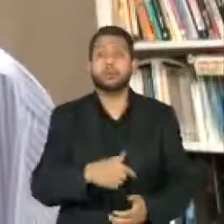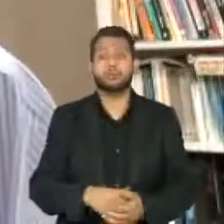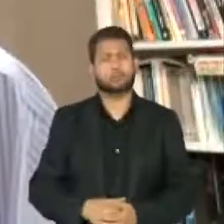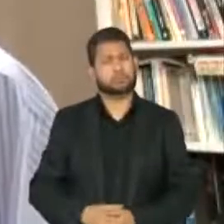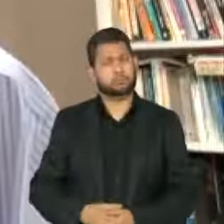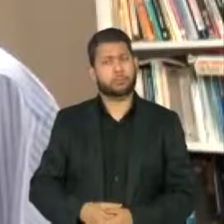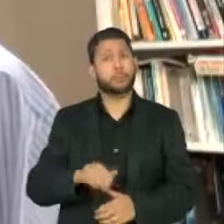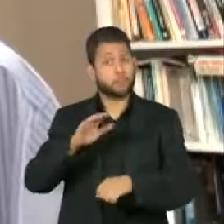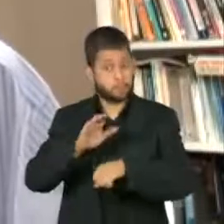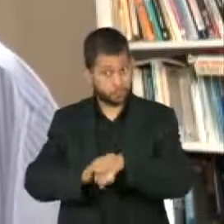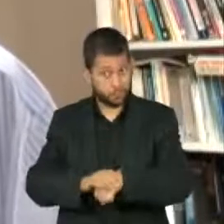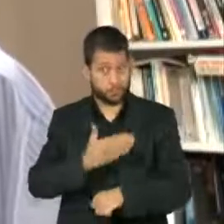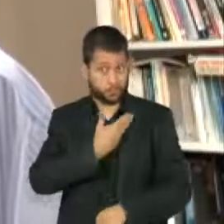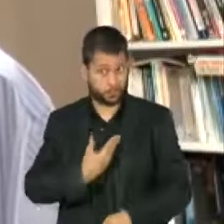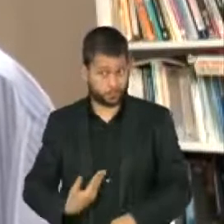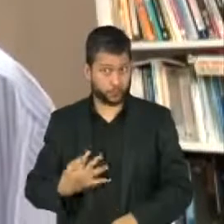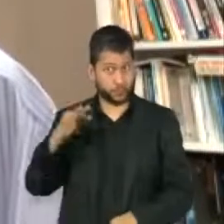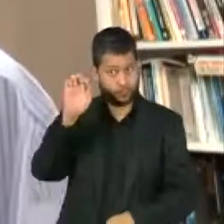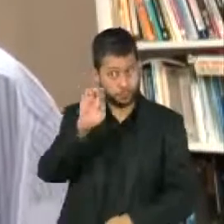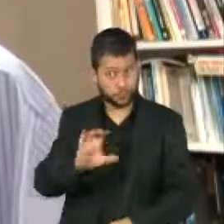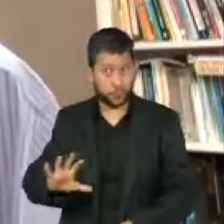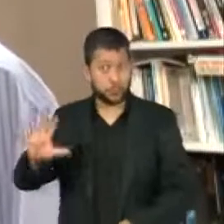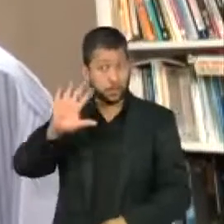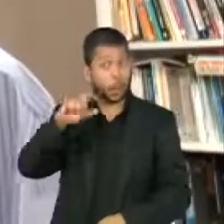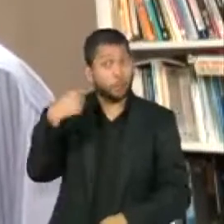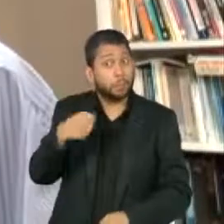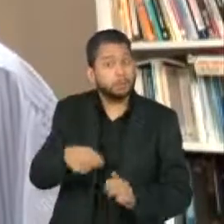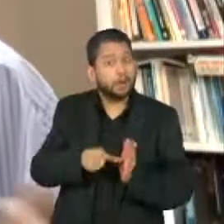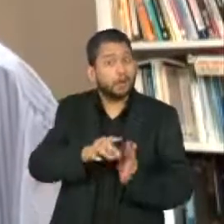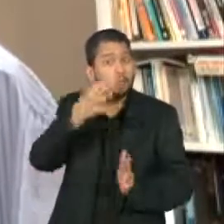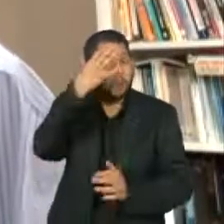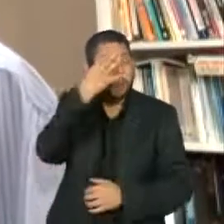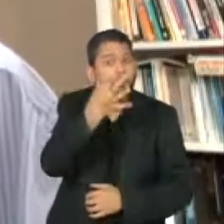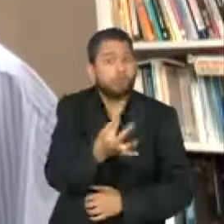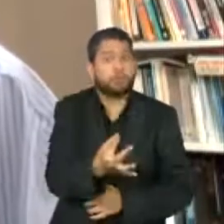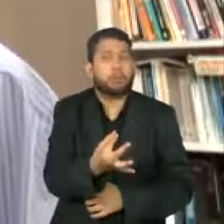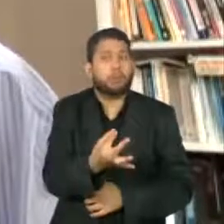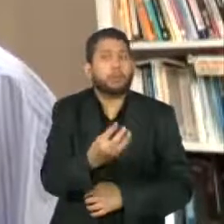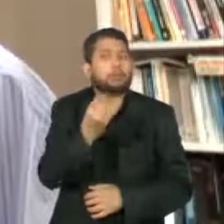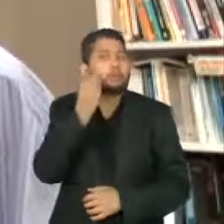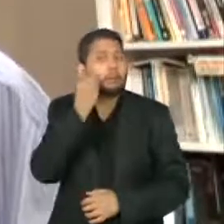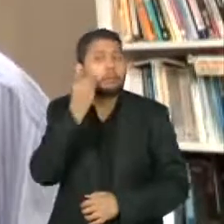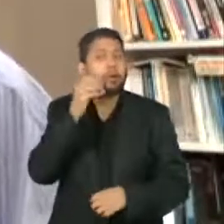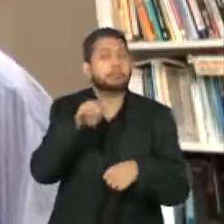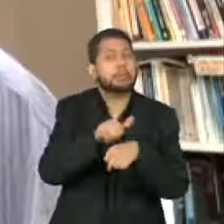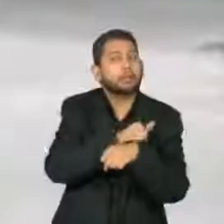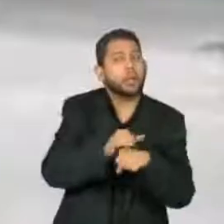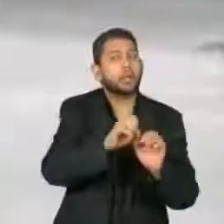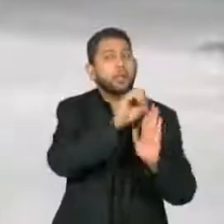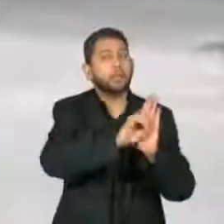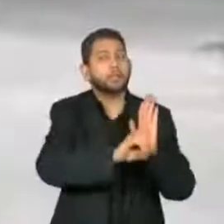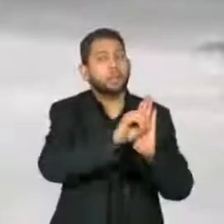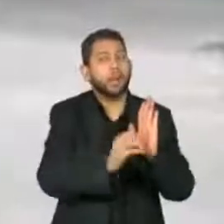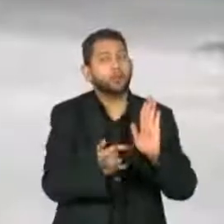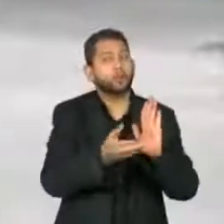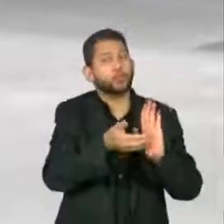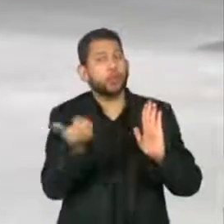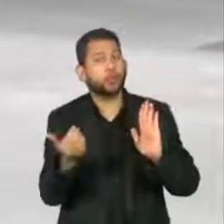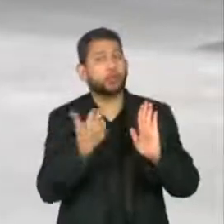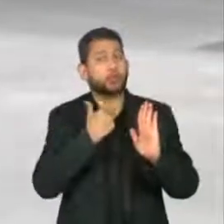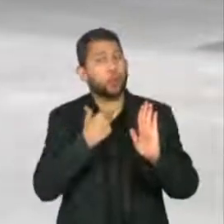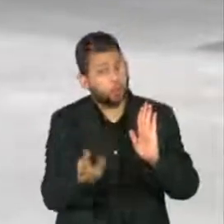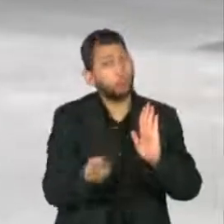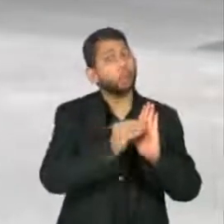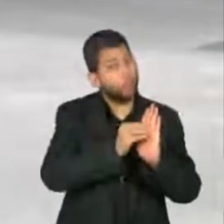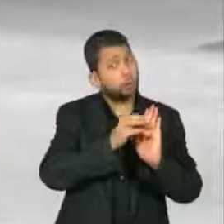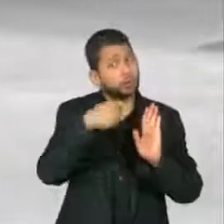ao governo federal compreender a situação e fazer uma outra escolha orçamentária. É bom lembrar que, junto